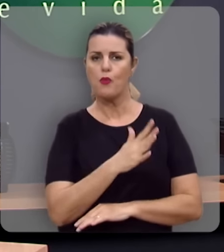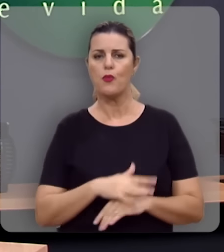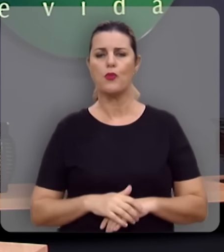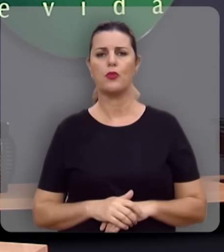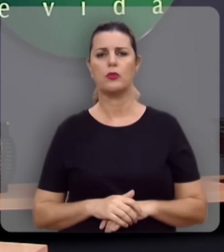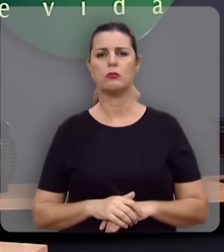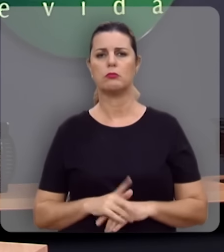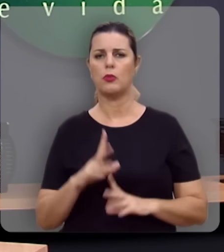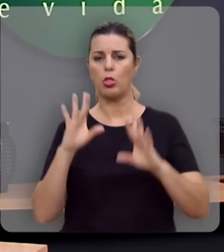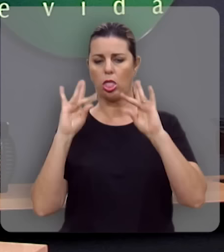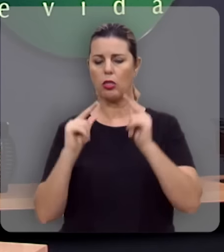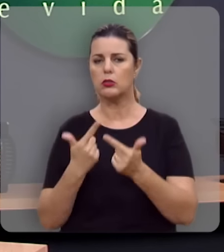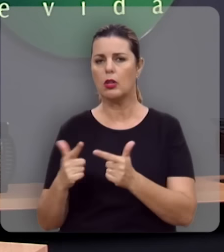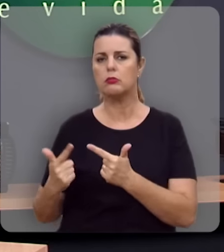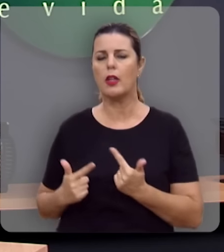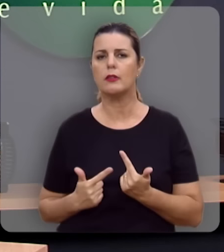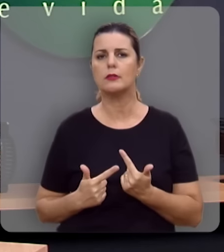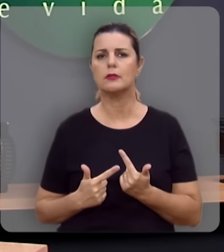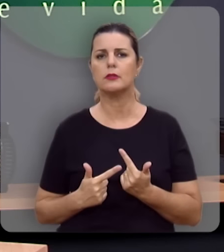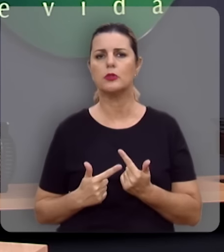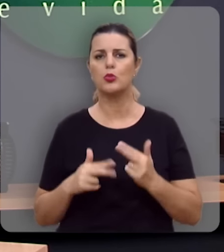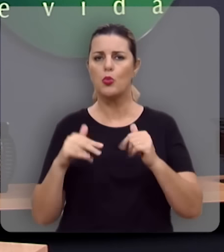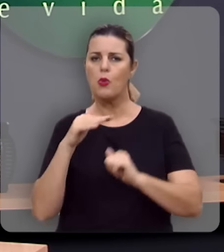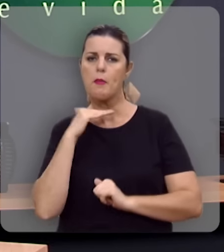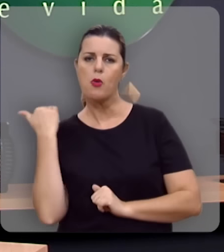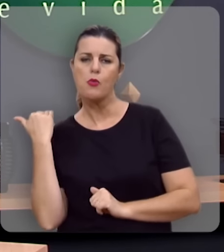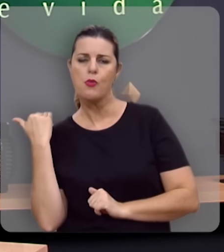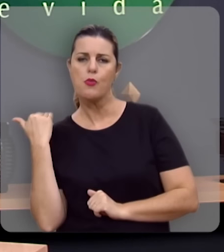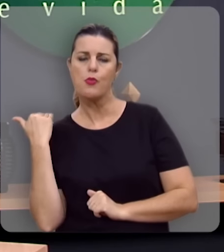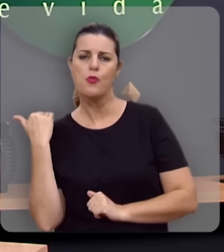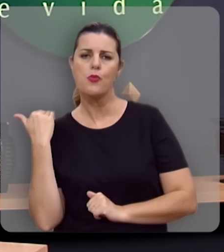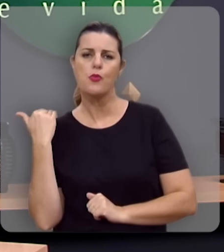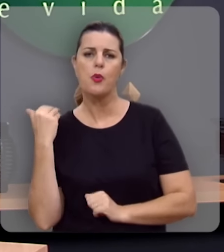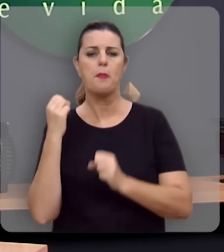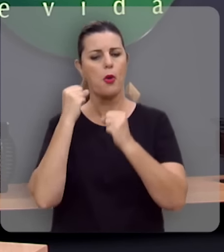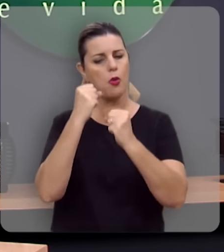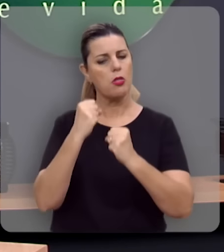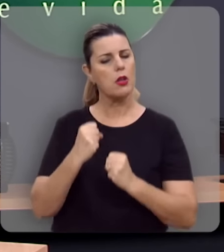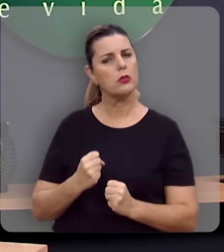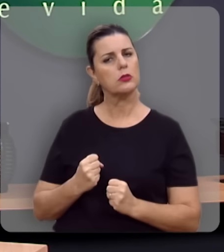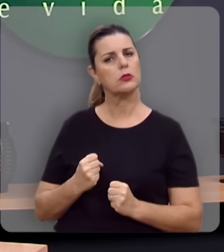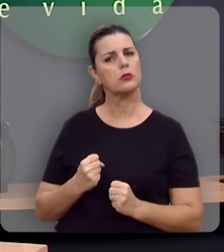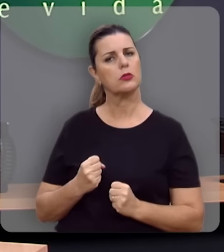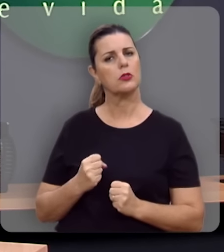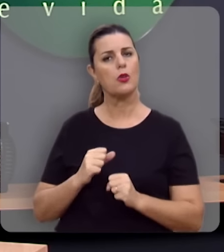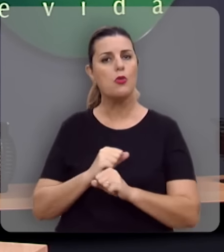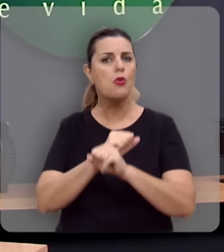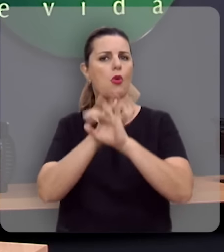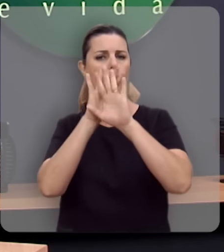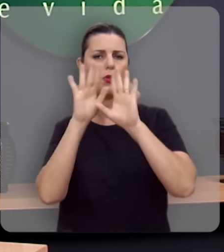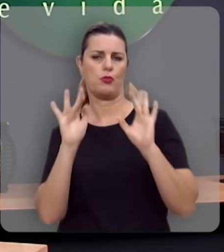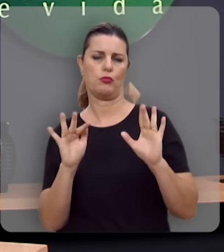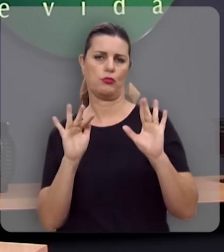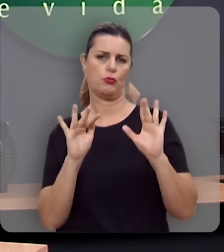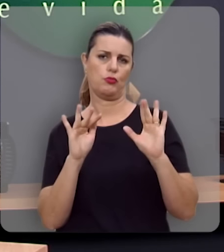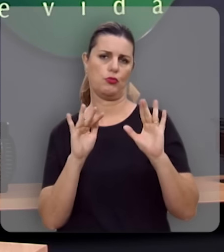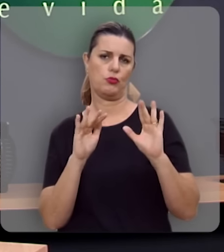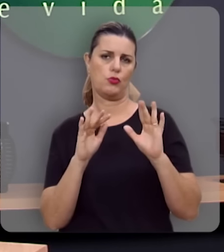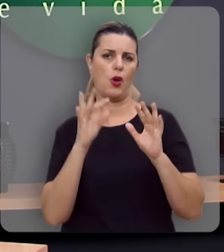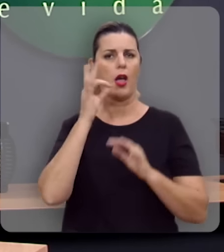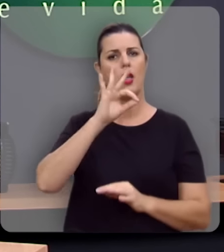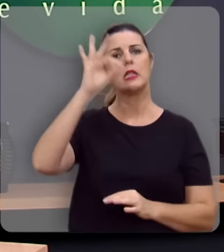novo, incorruptível, imortal, poderoso,